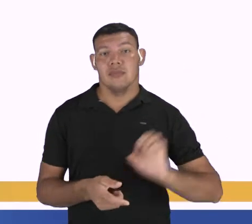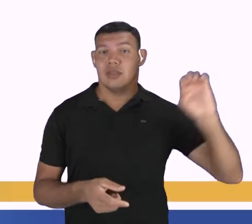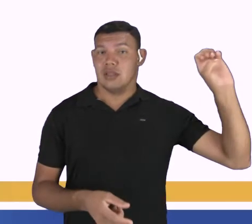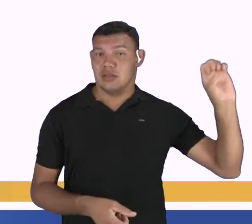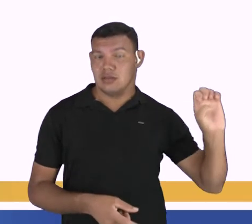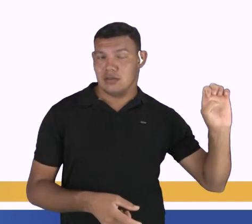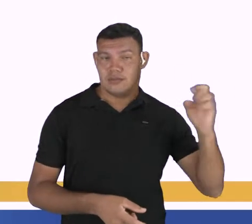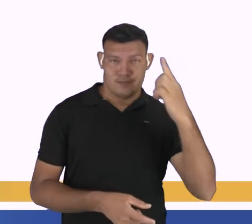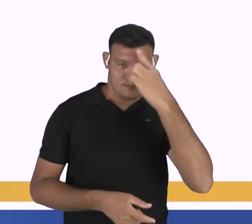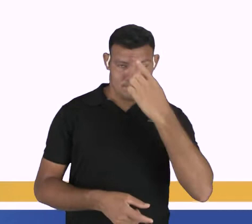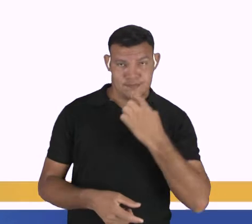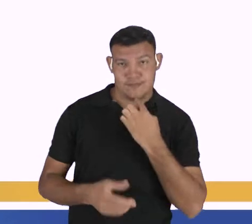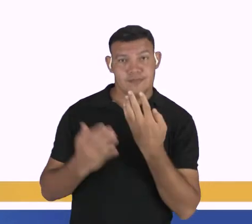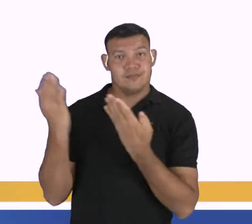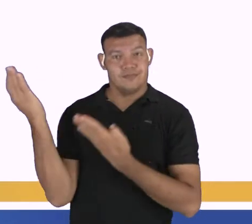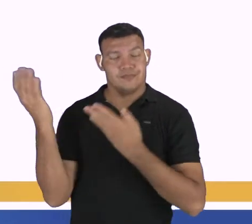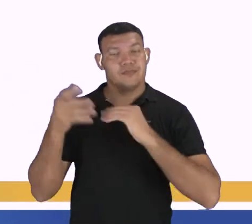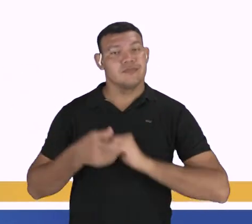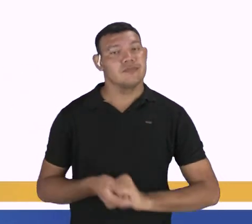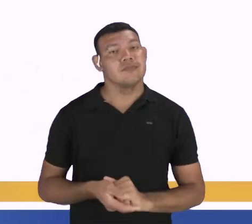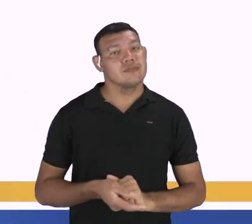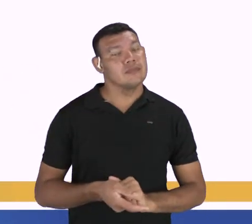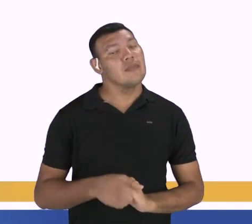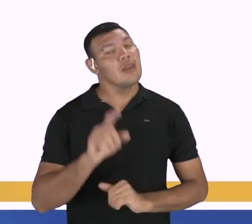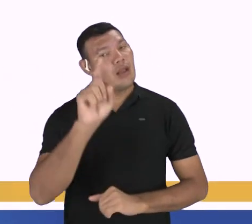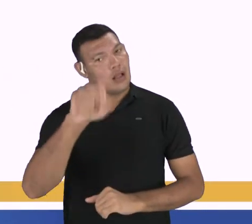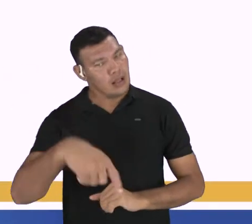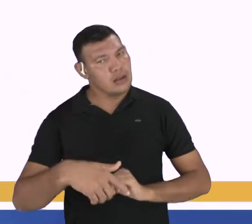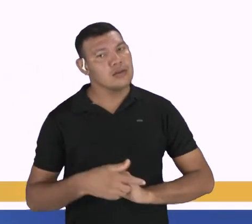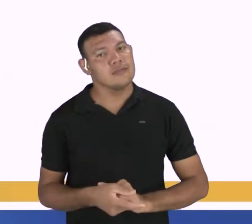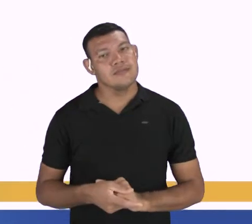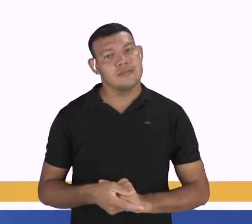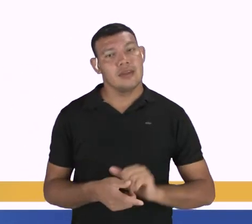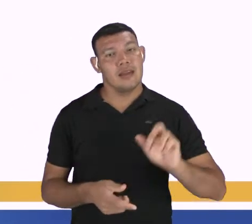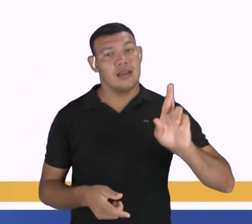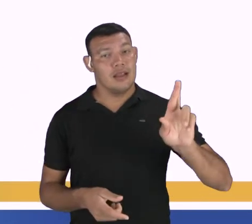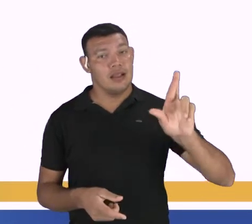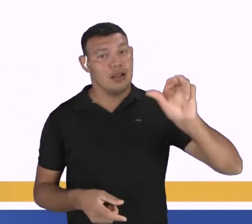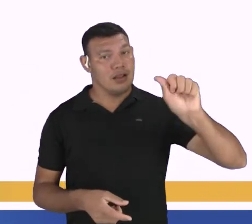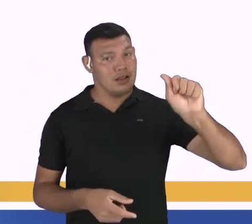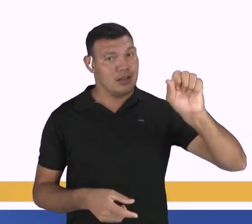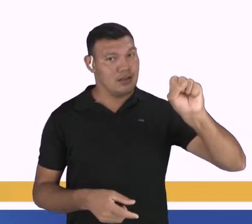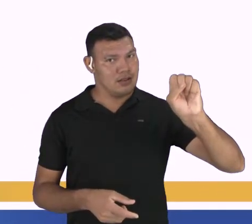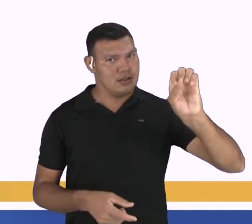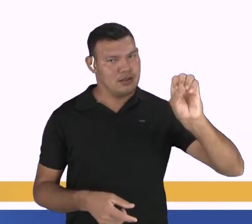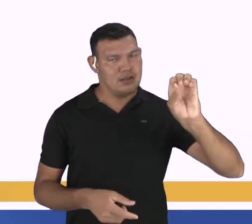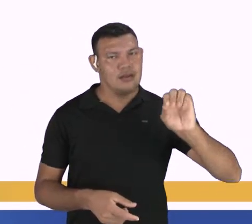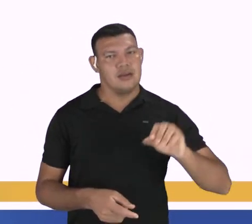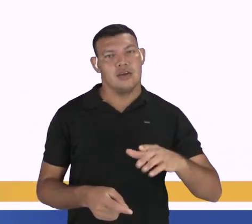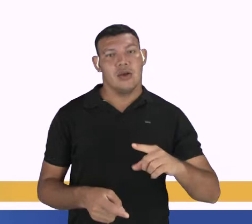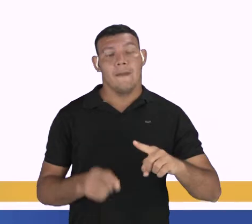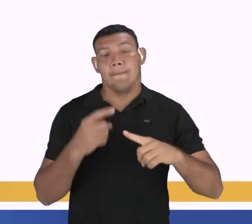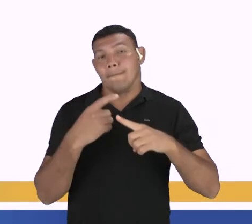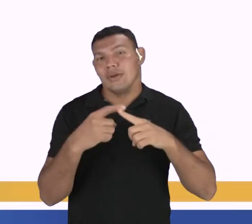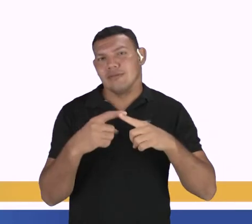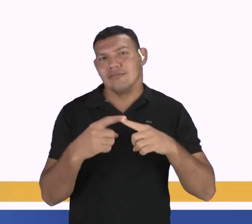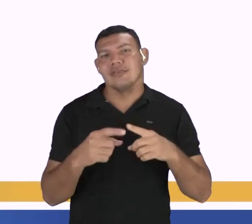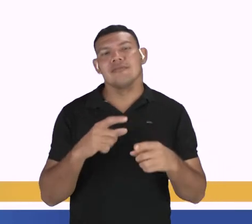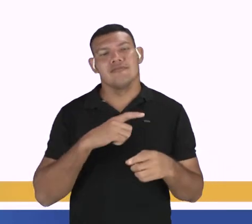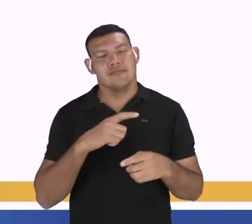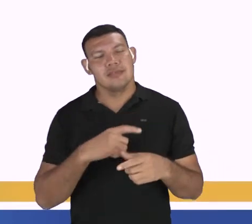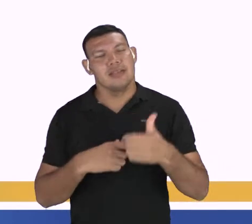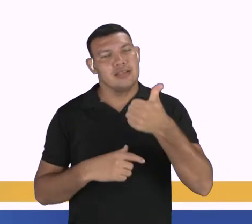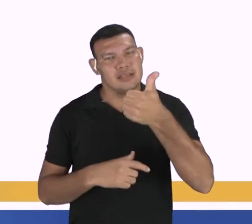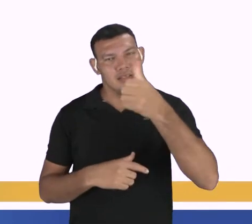sua imagem, você pode observar aqui, ó, ele é um ângulo raso. Por quê? Porque ele é um ângulo de meia volta e, além